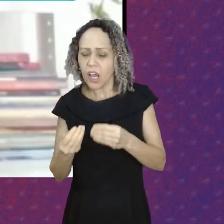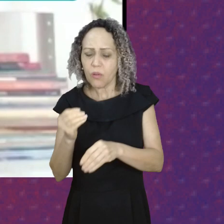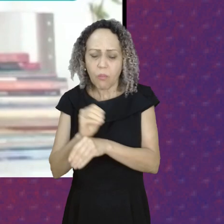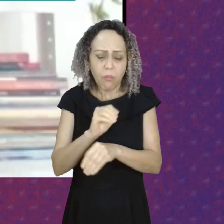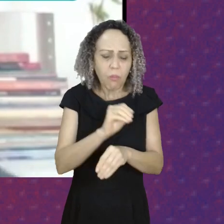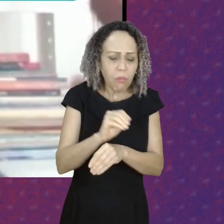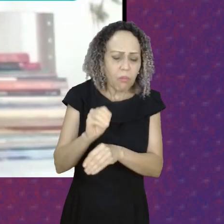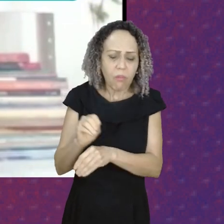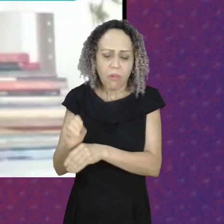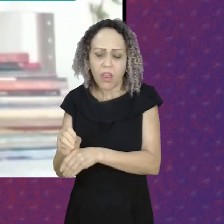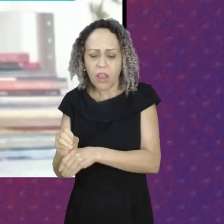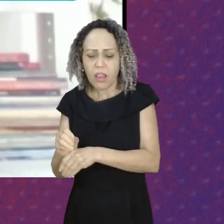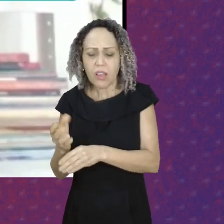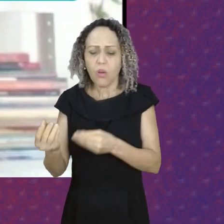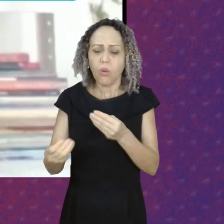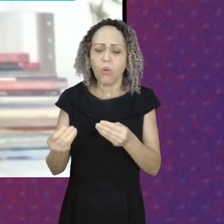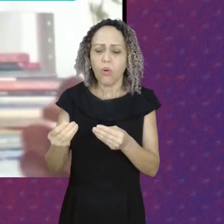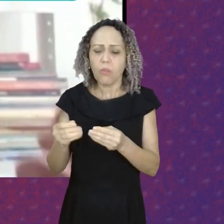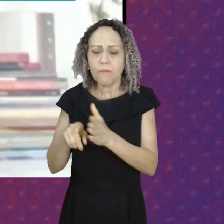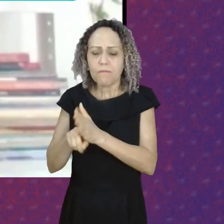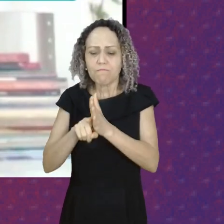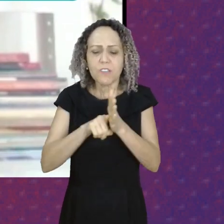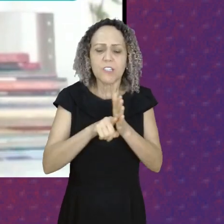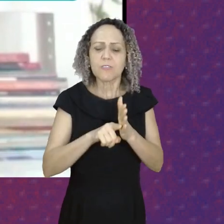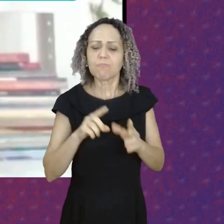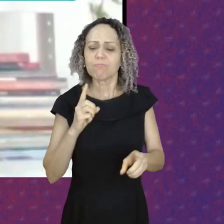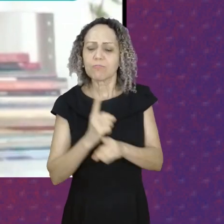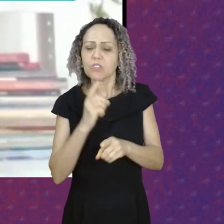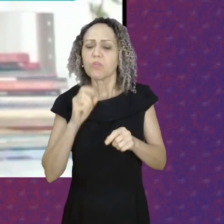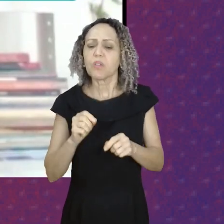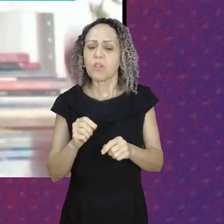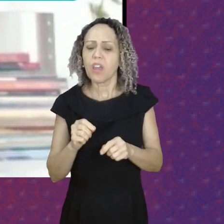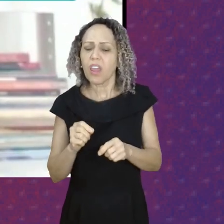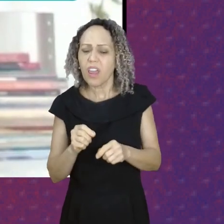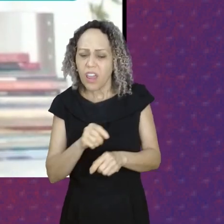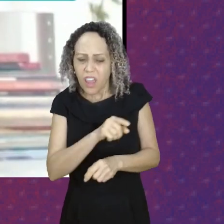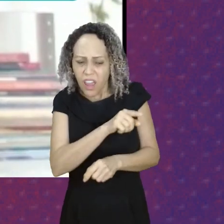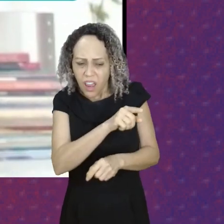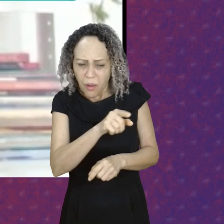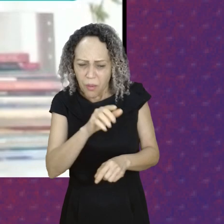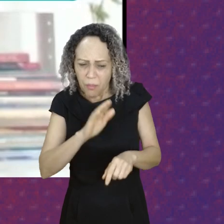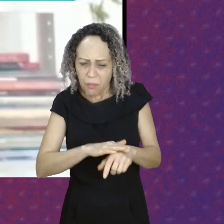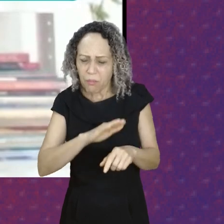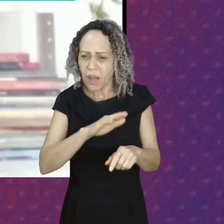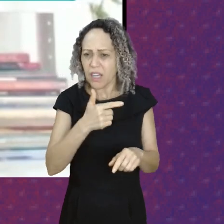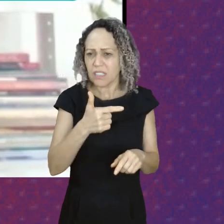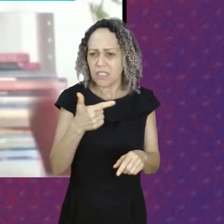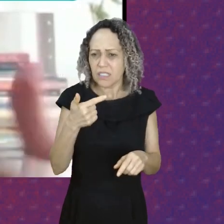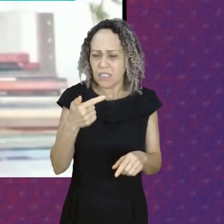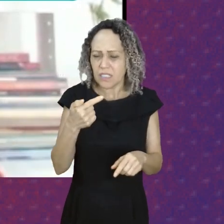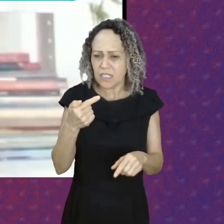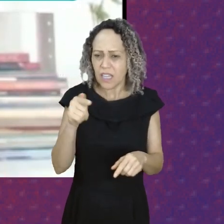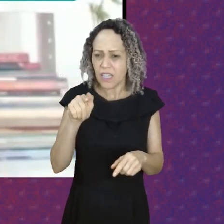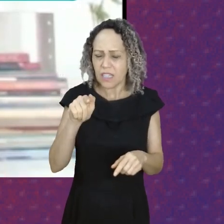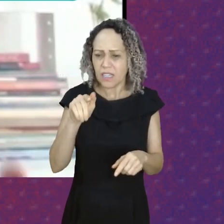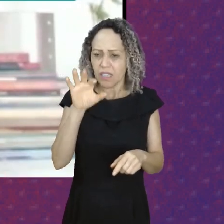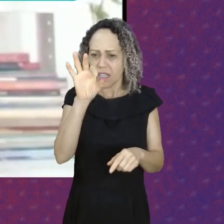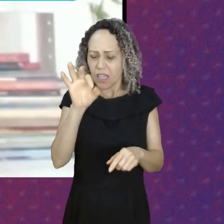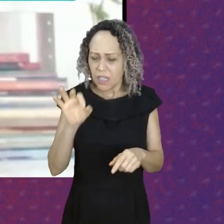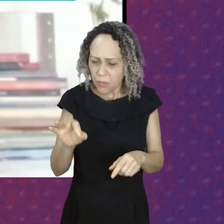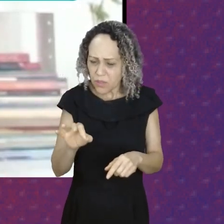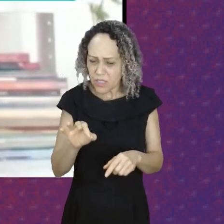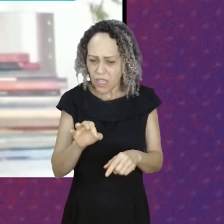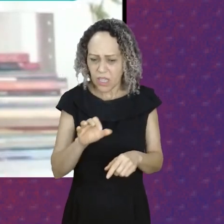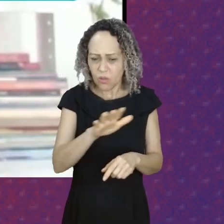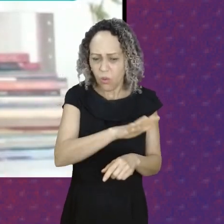seu problema, mais de 70% das que estavam em condição, com bebês e